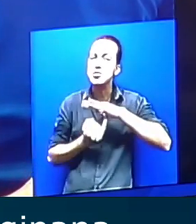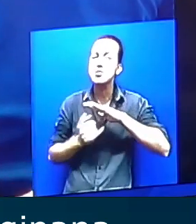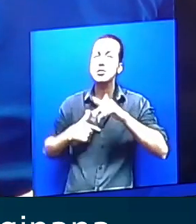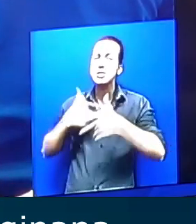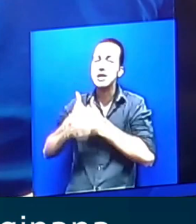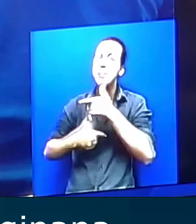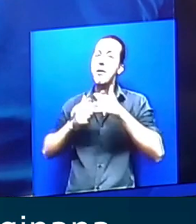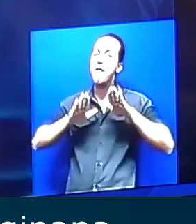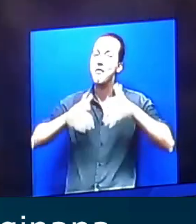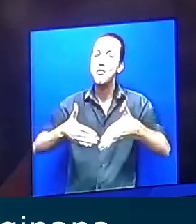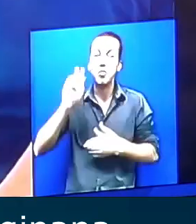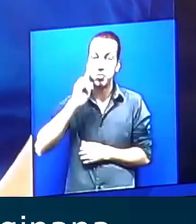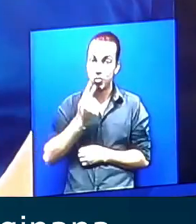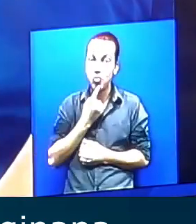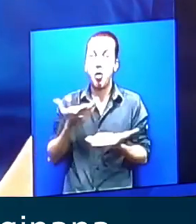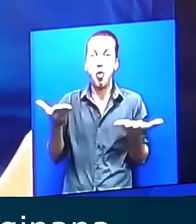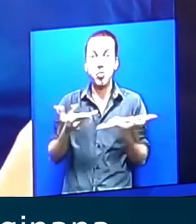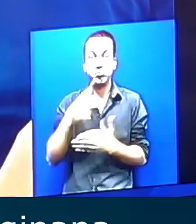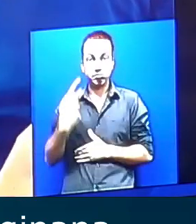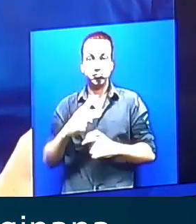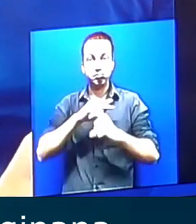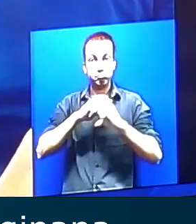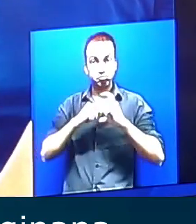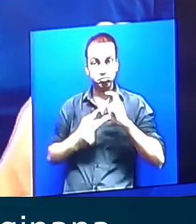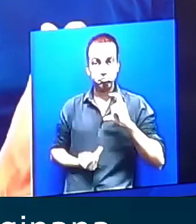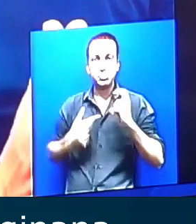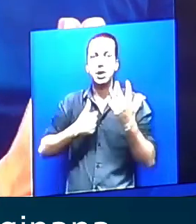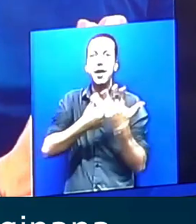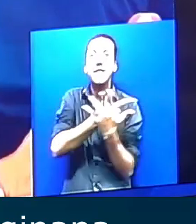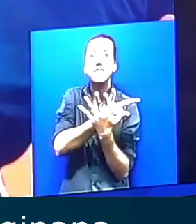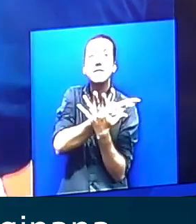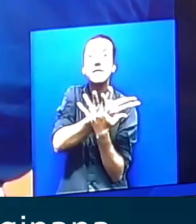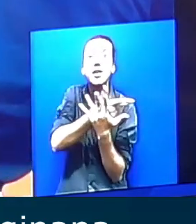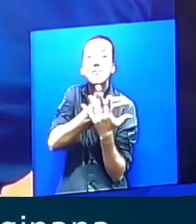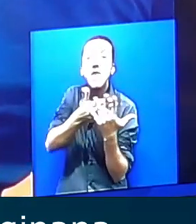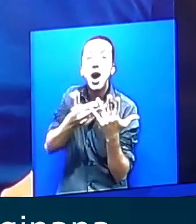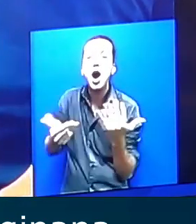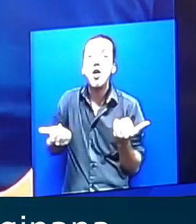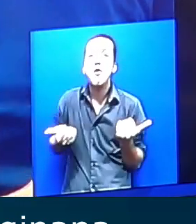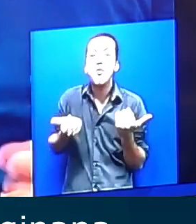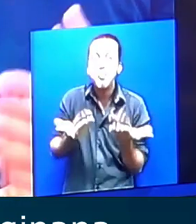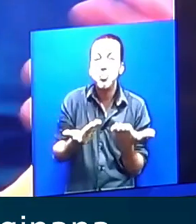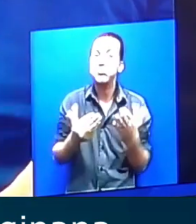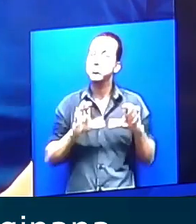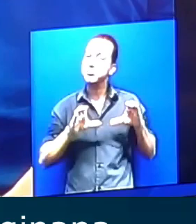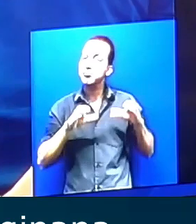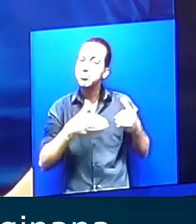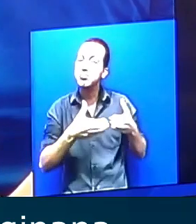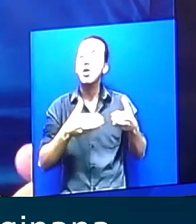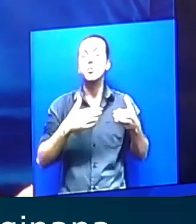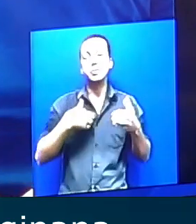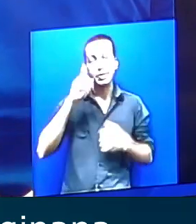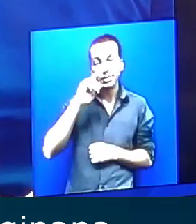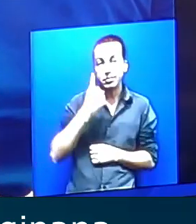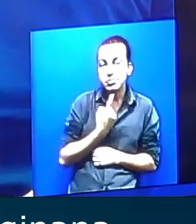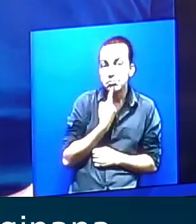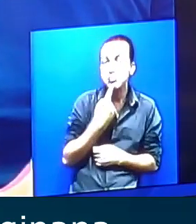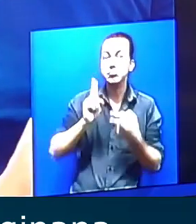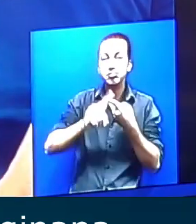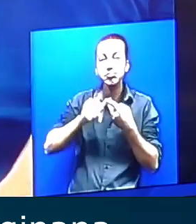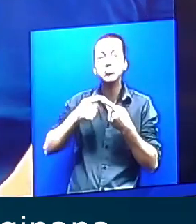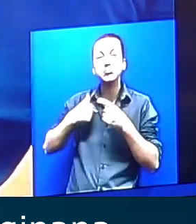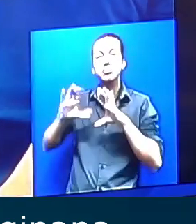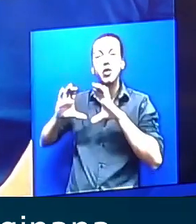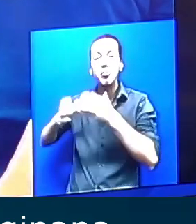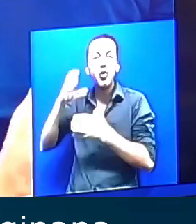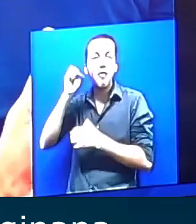surda mesmo há muitos anos. Hoje o IPAES, ele tem um leque de serviços, não só para a comunidade surda, mas também para a comunidade geral, né? Que a gente faz, além dos